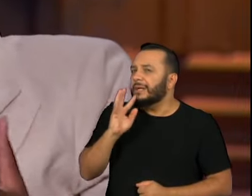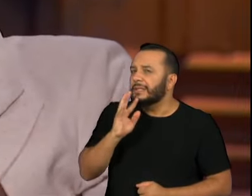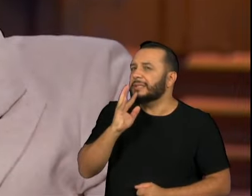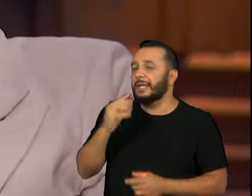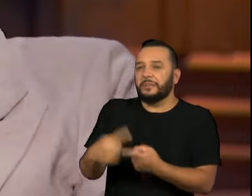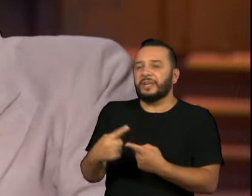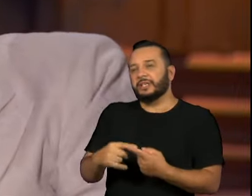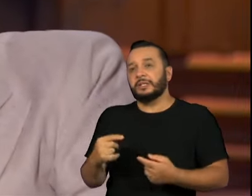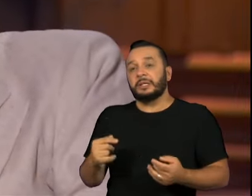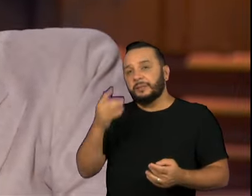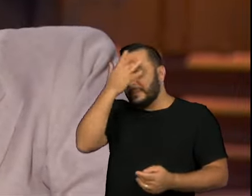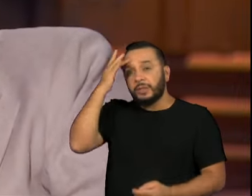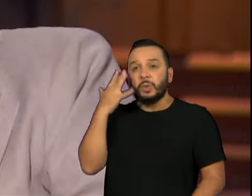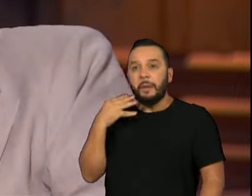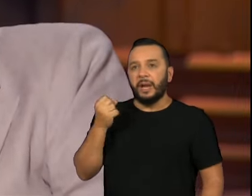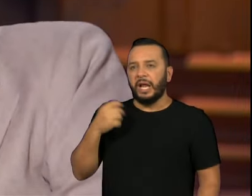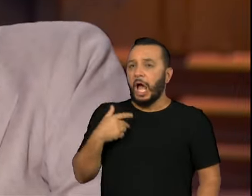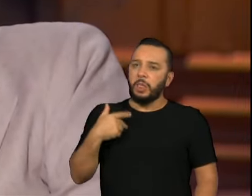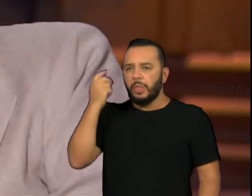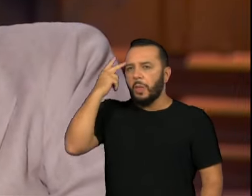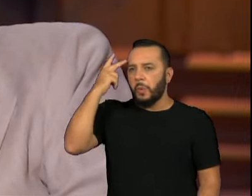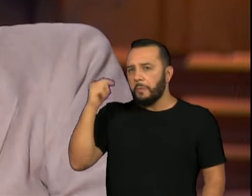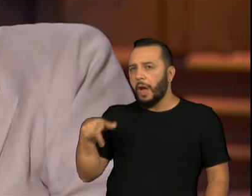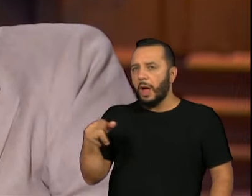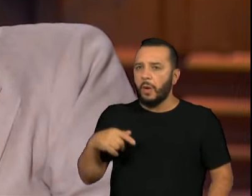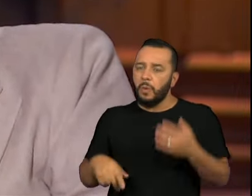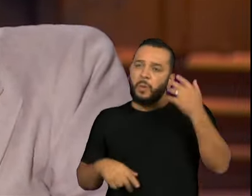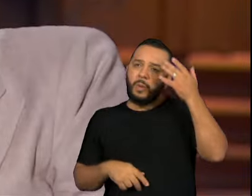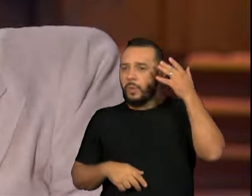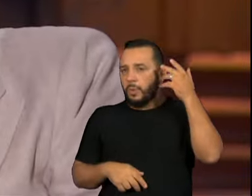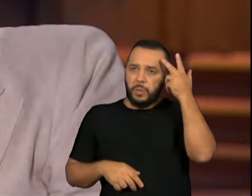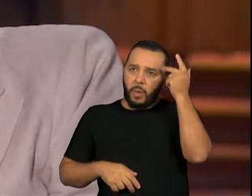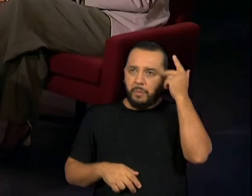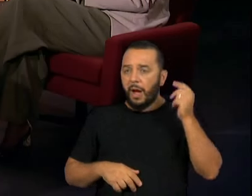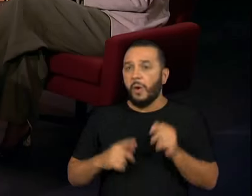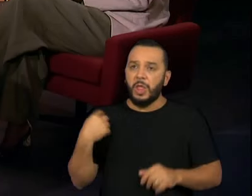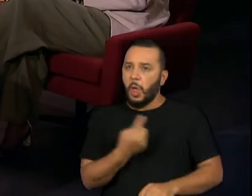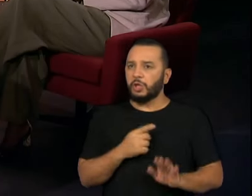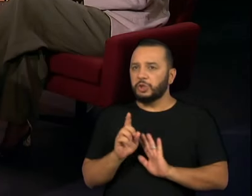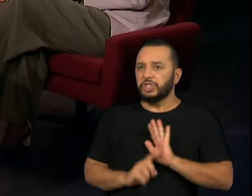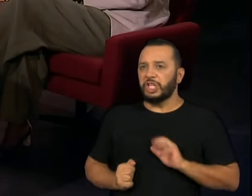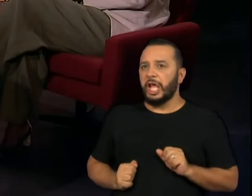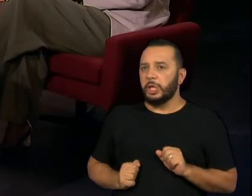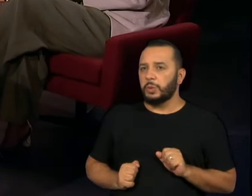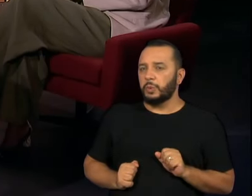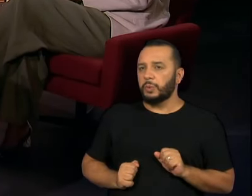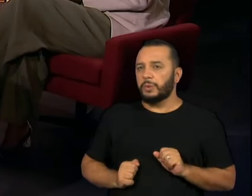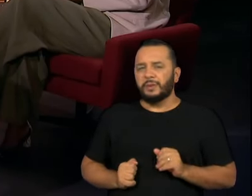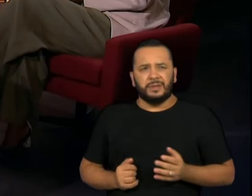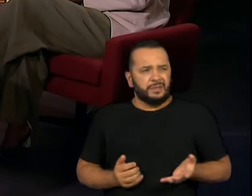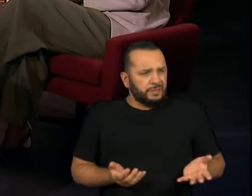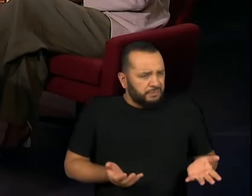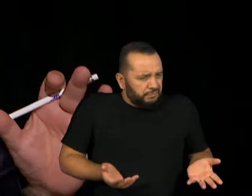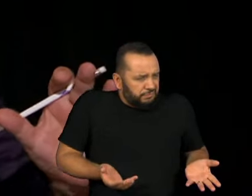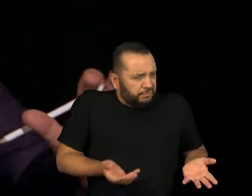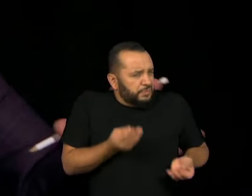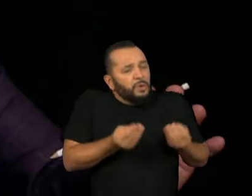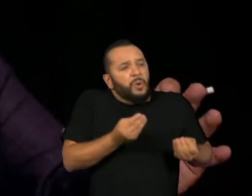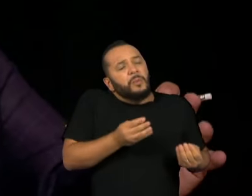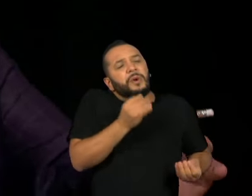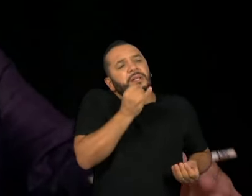né Geralmente as pessoas brancas naturalizam os privilégios dela achando que são direitos me dá um exemplo simples para quem está nos vendo